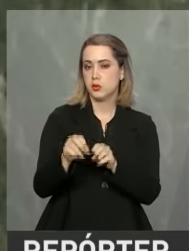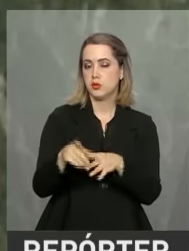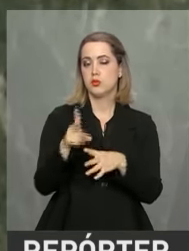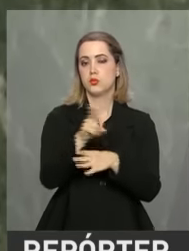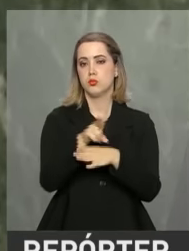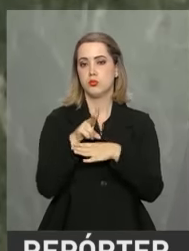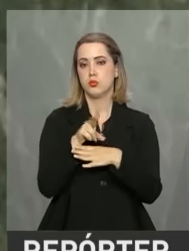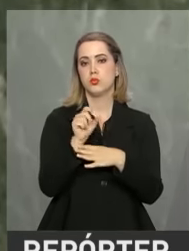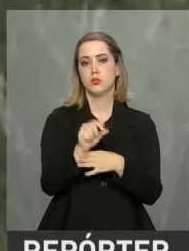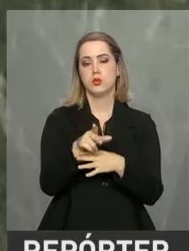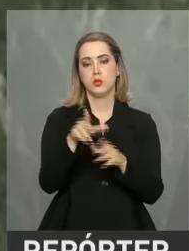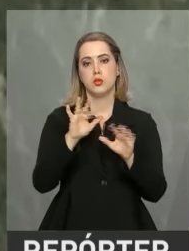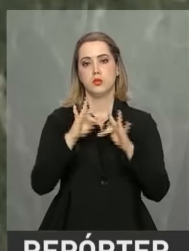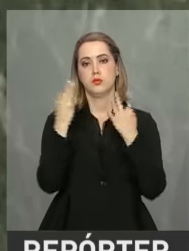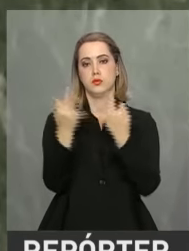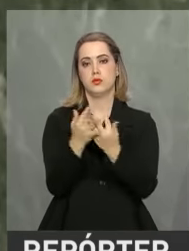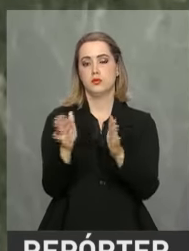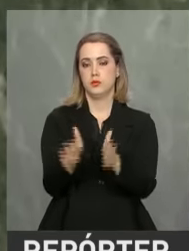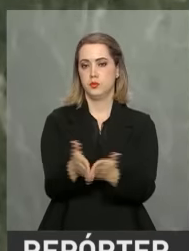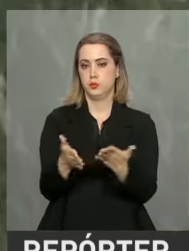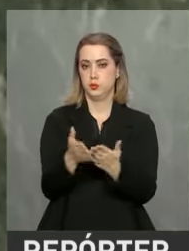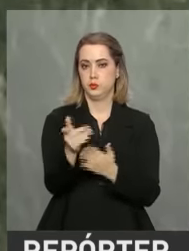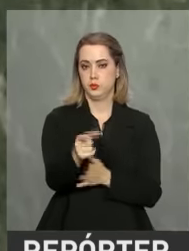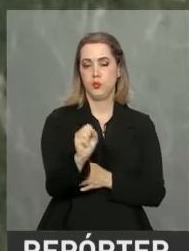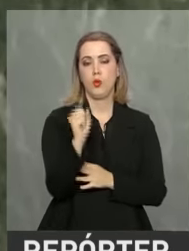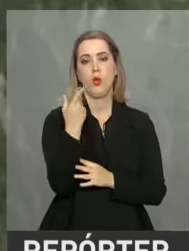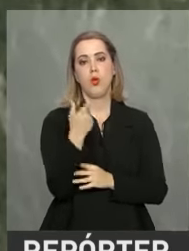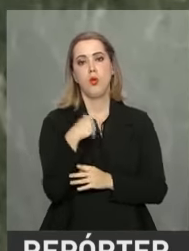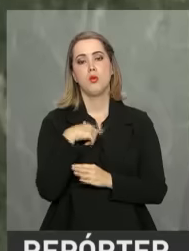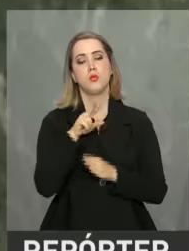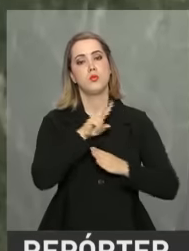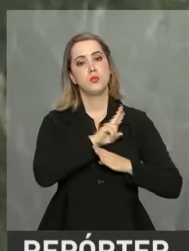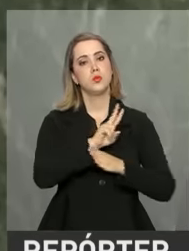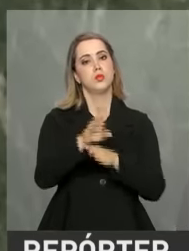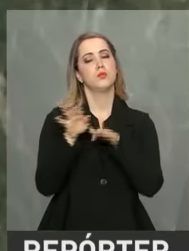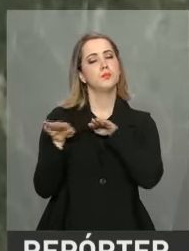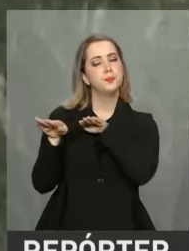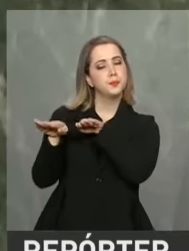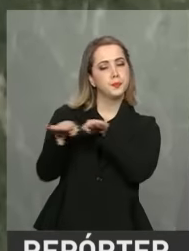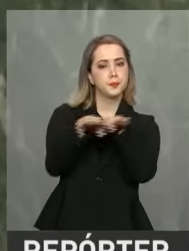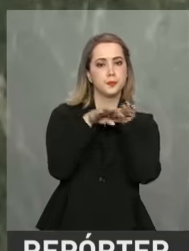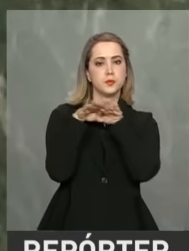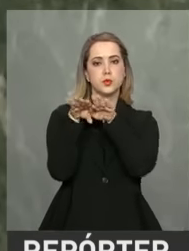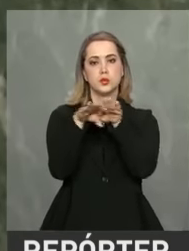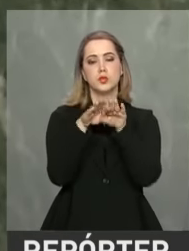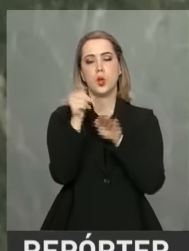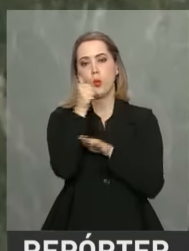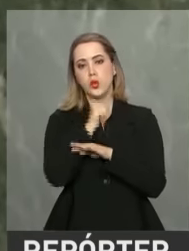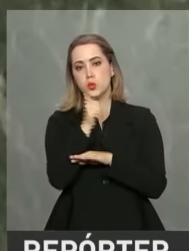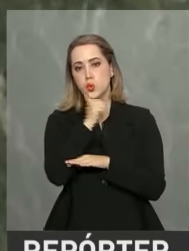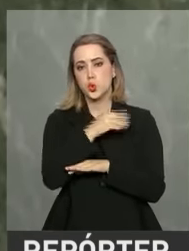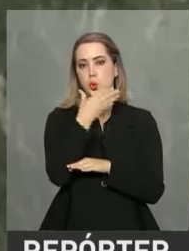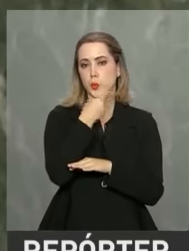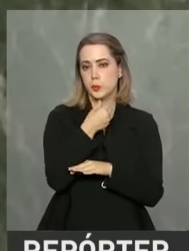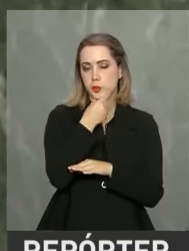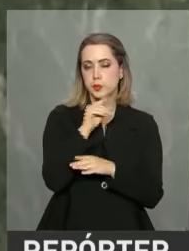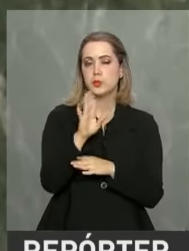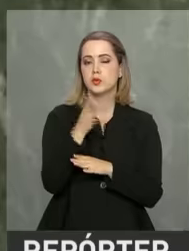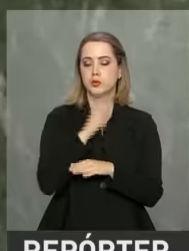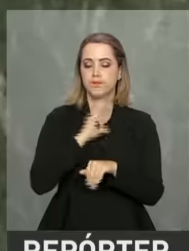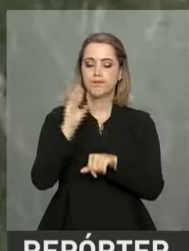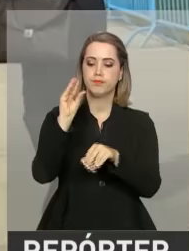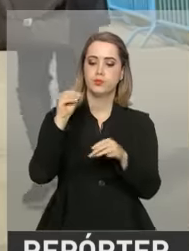famílias pobres, ou com a defesa da igualdade de gênero, prevista expressamente na